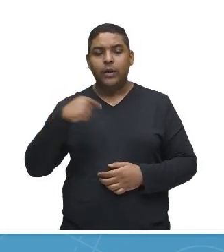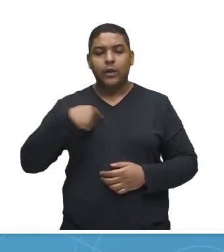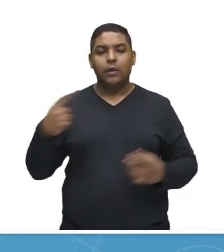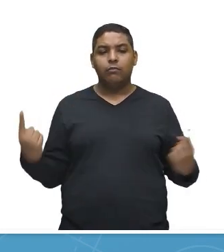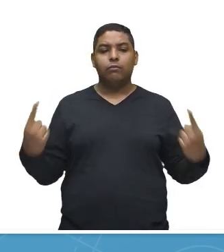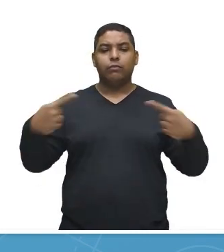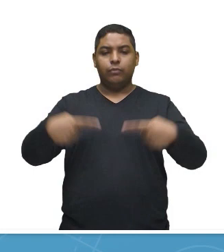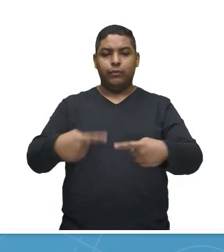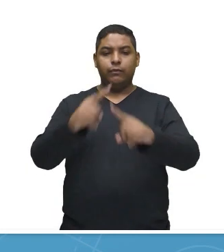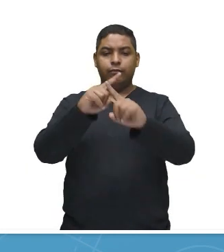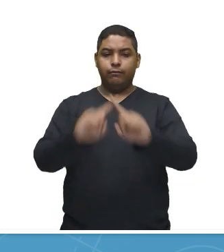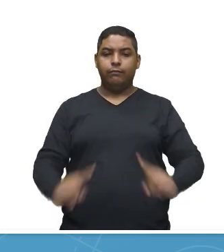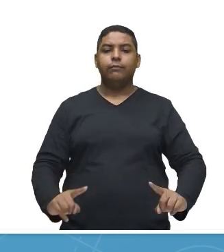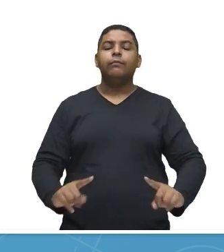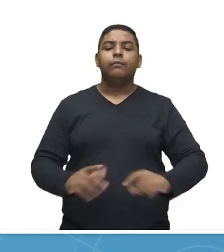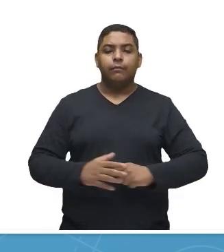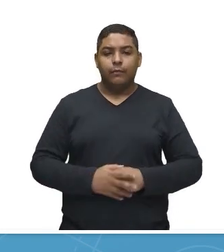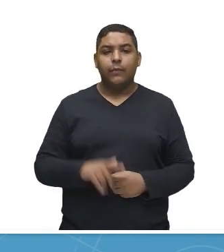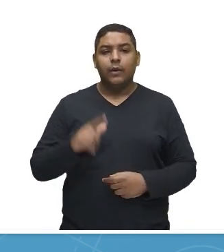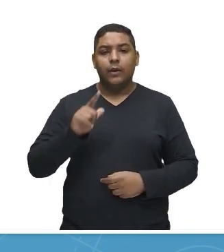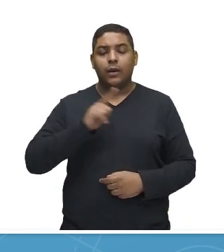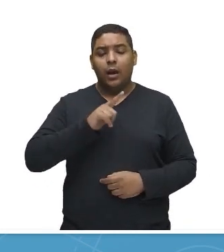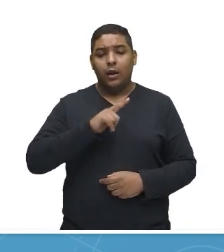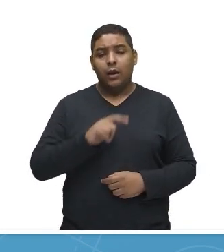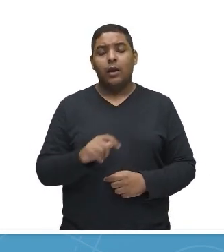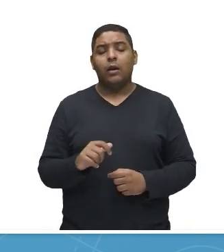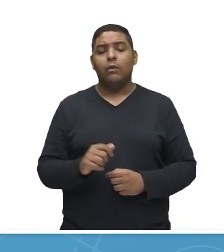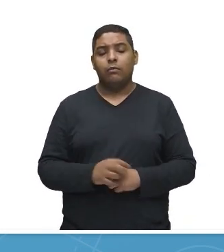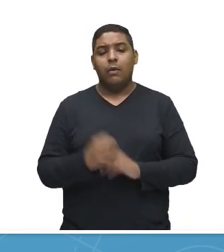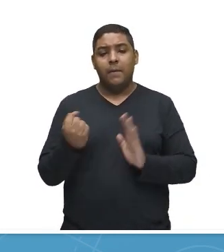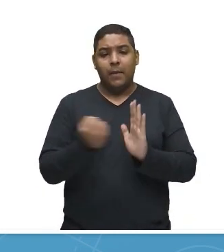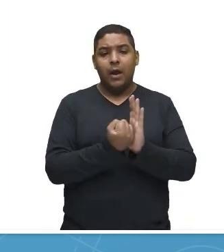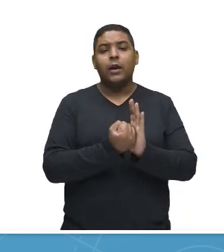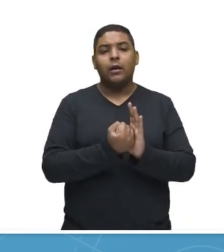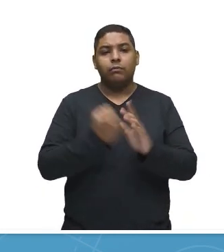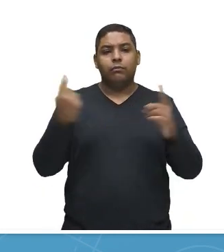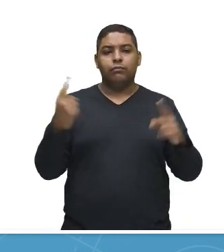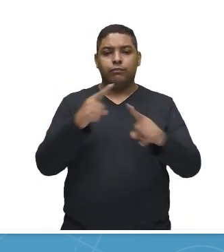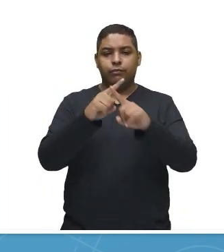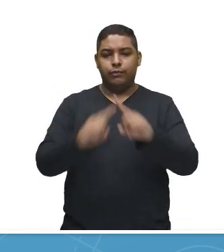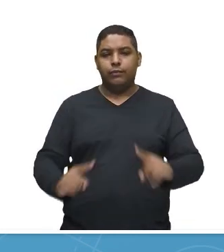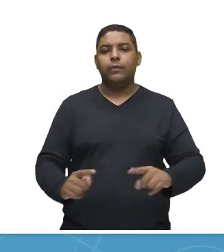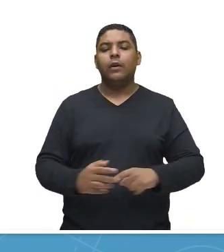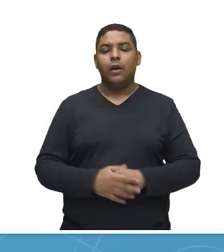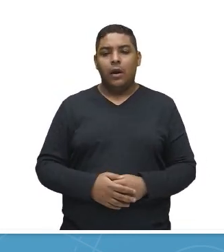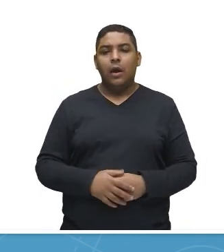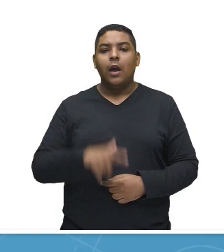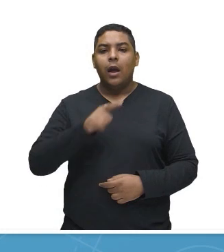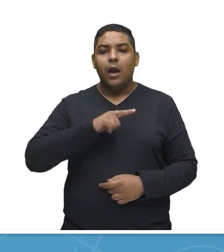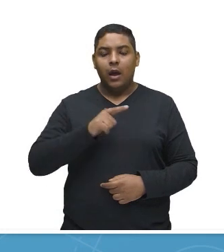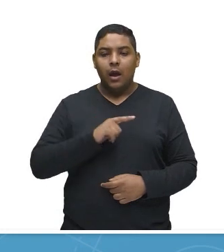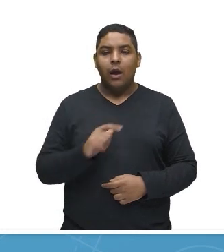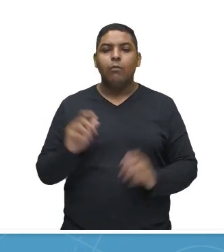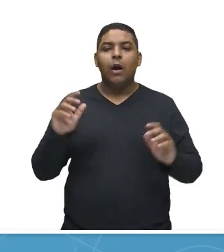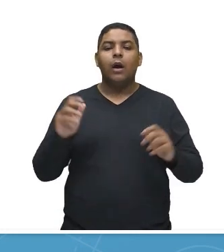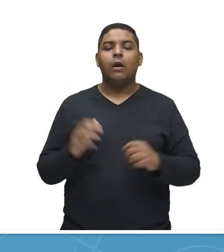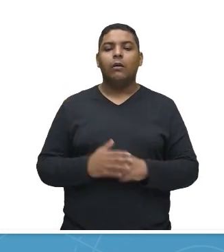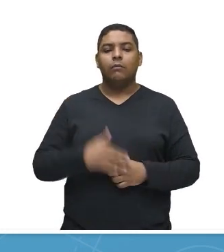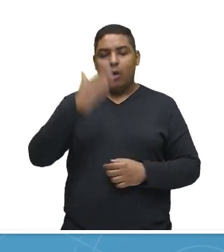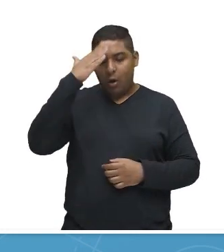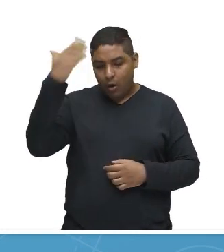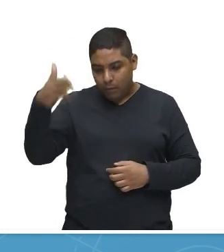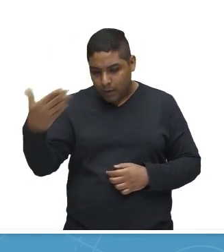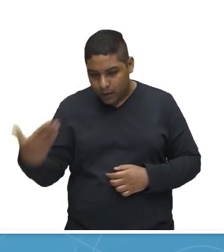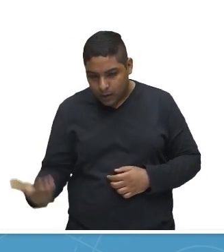competitivo. O Quarupi é um ritual que é feito, dedicado aos mortos, tá?